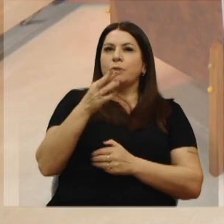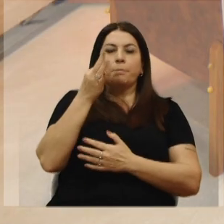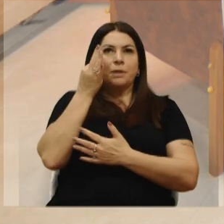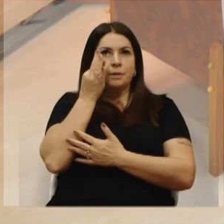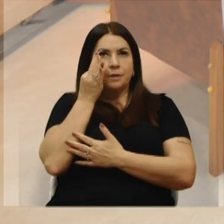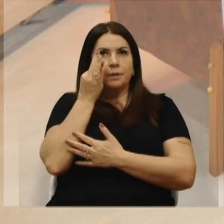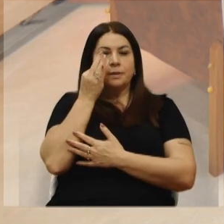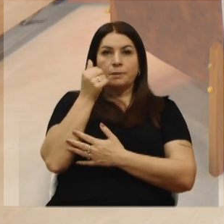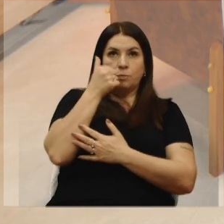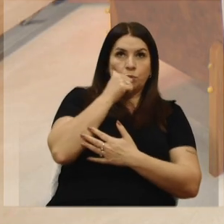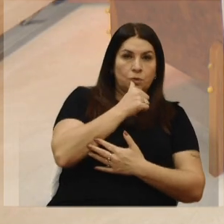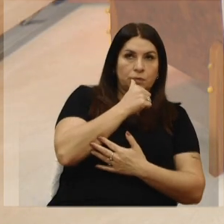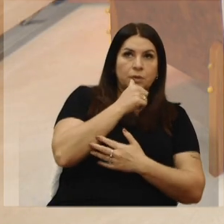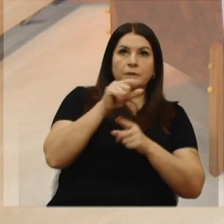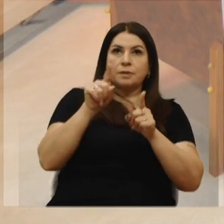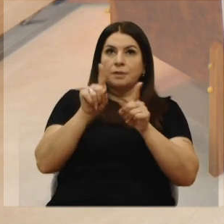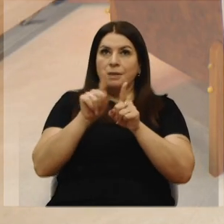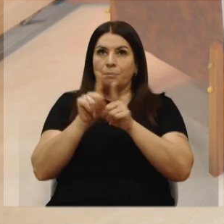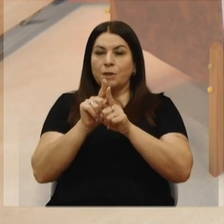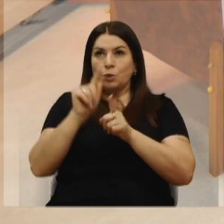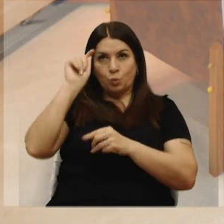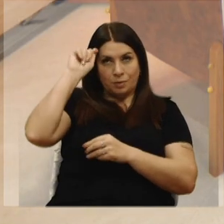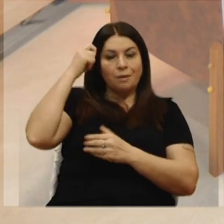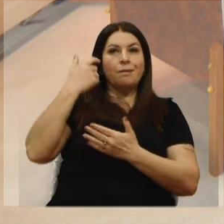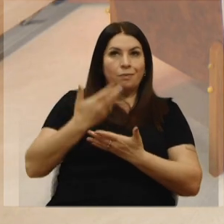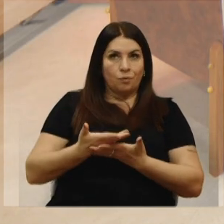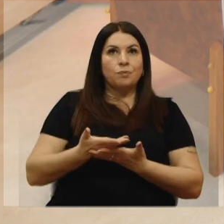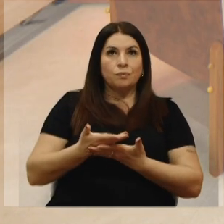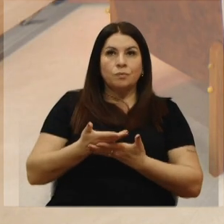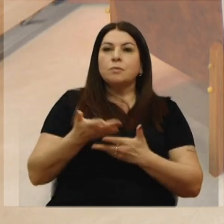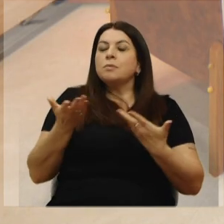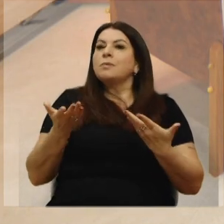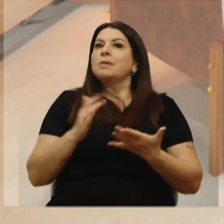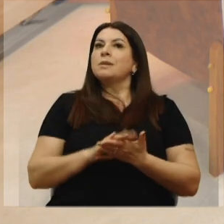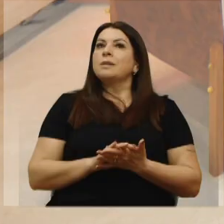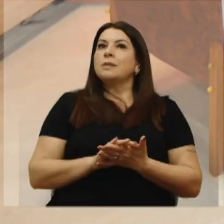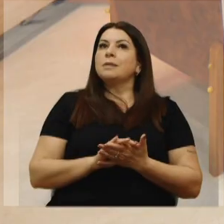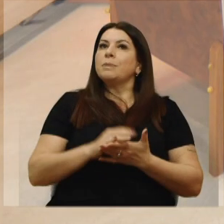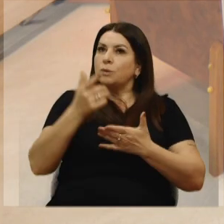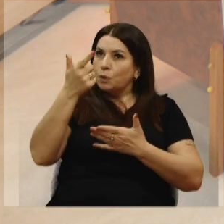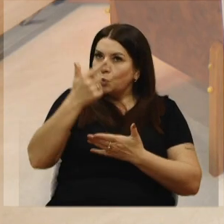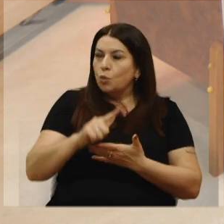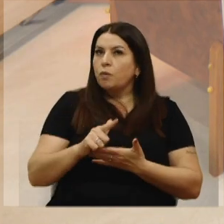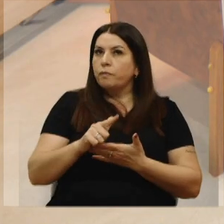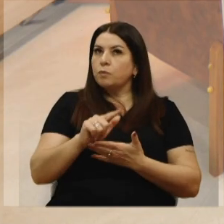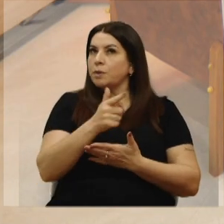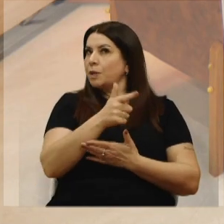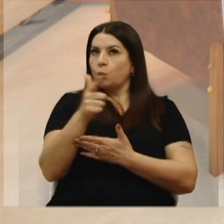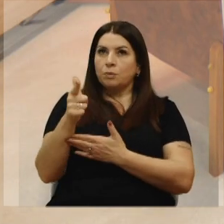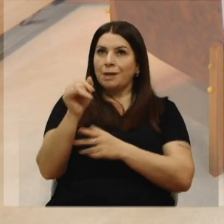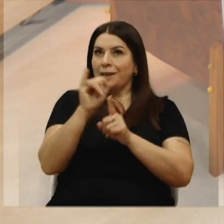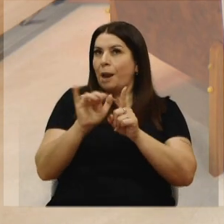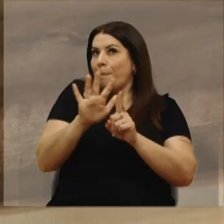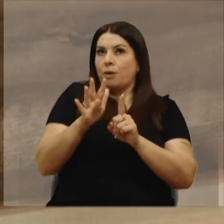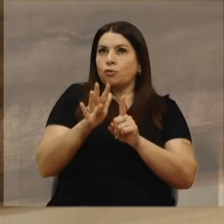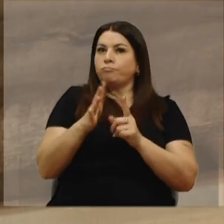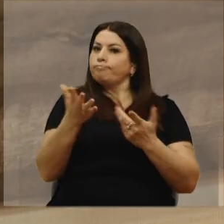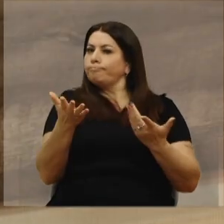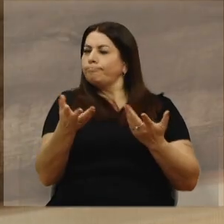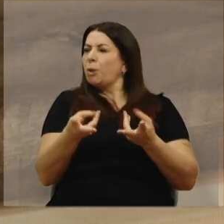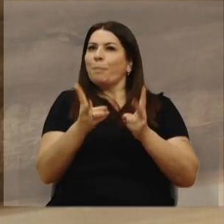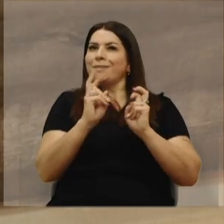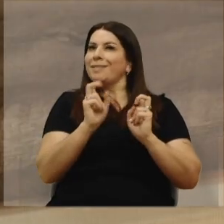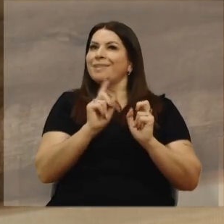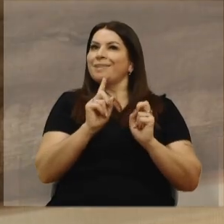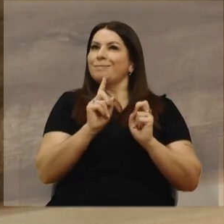da presença tanto feminina quanto da presença dos negros, sim, mas que, de novo, se não tem a imagem,